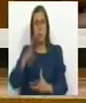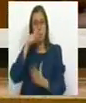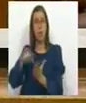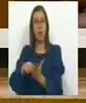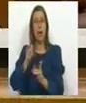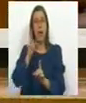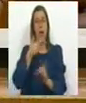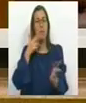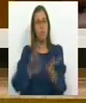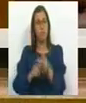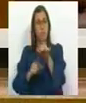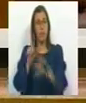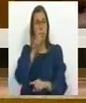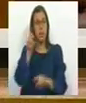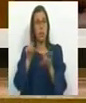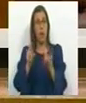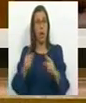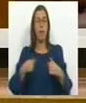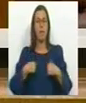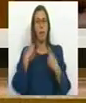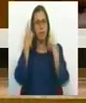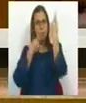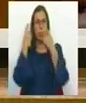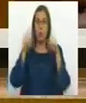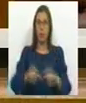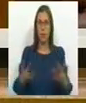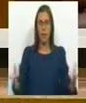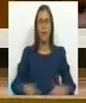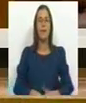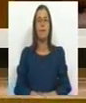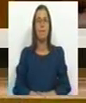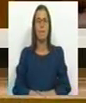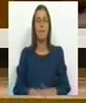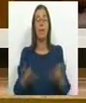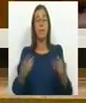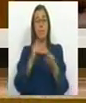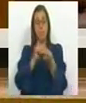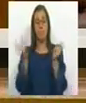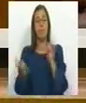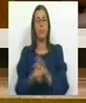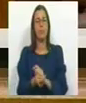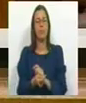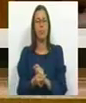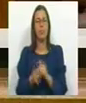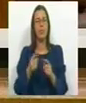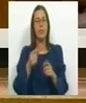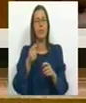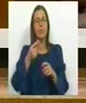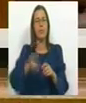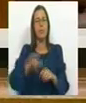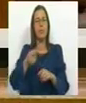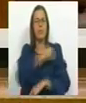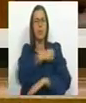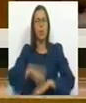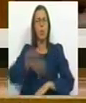Estado. Essa é que é a grande questão que nós temos que ponderar aqui. A reforma do arrendamento